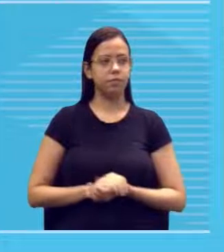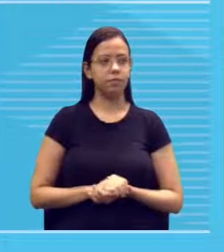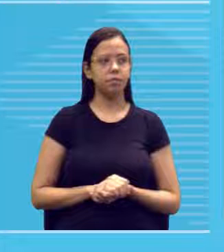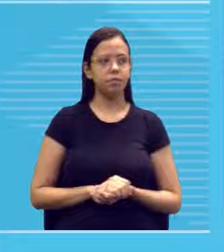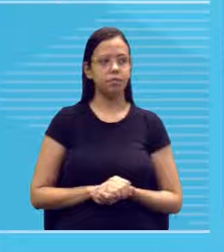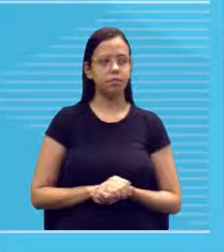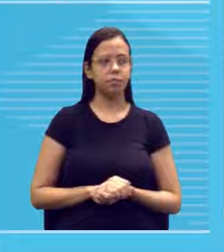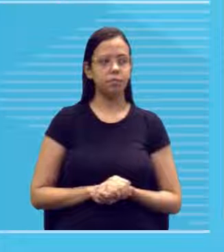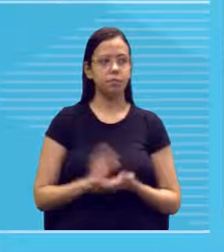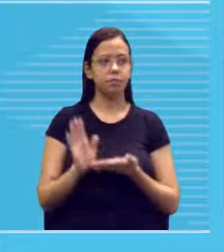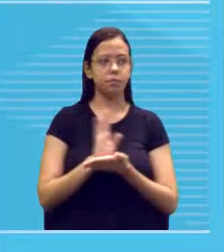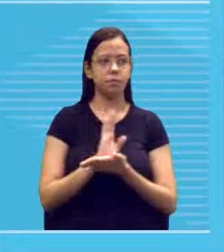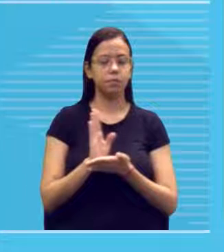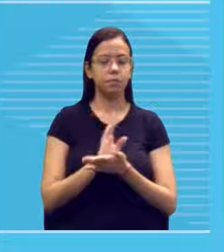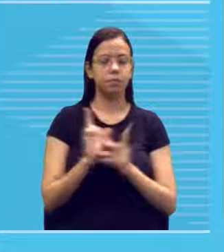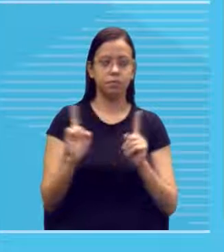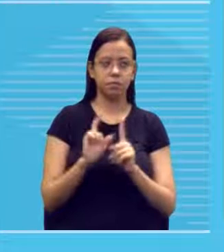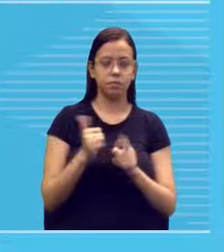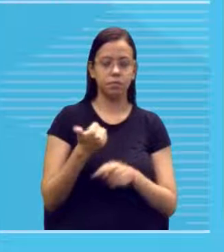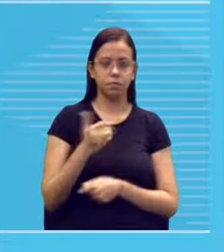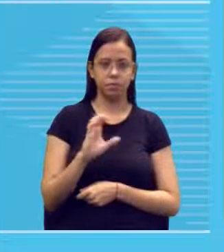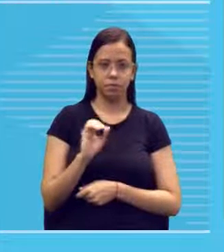base menor 10